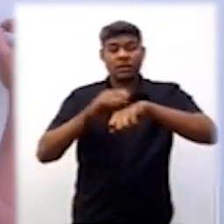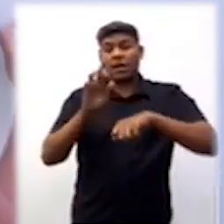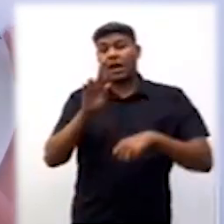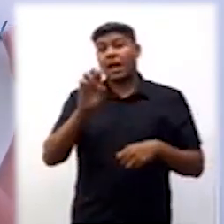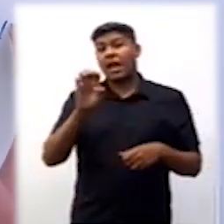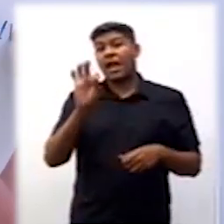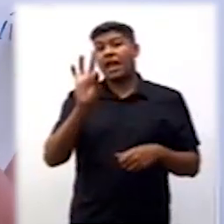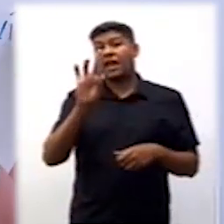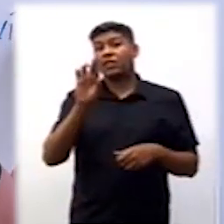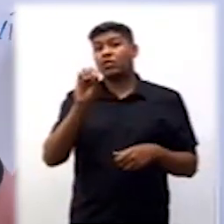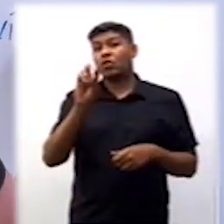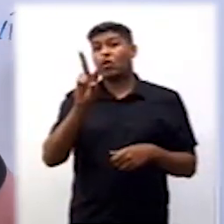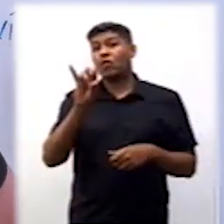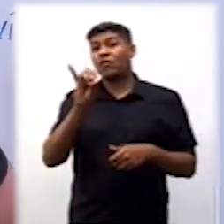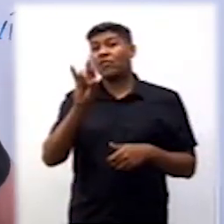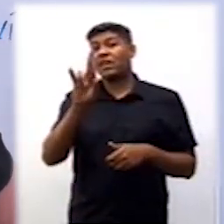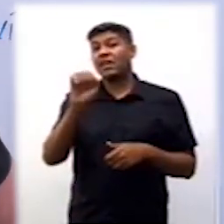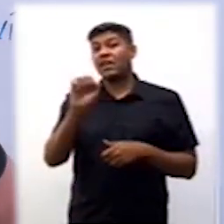retrovírus.